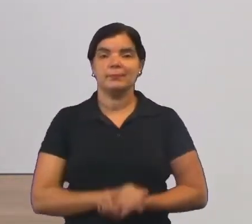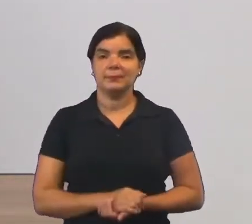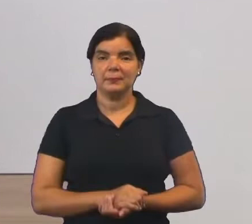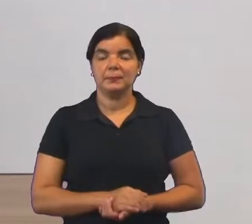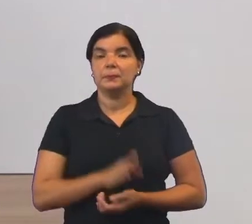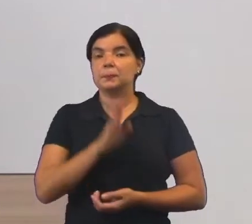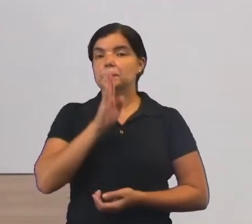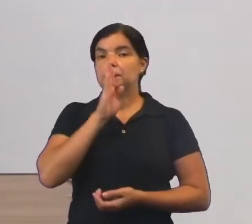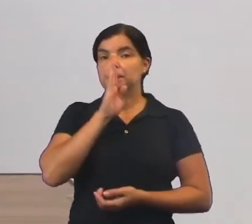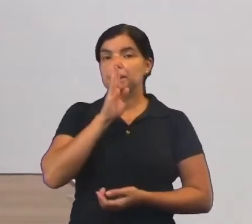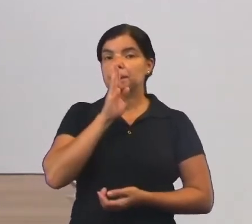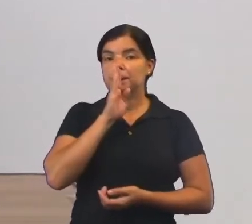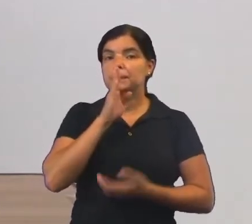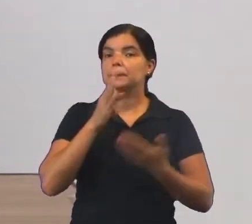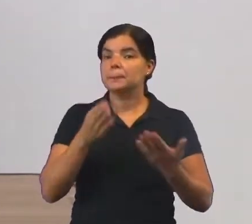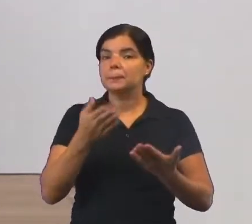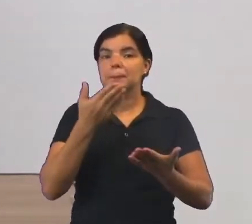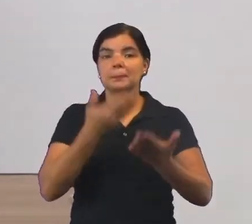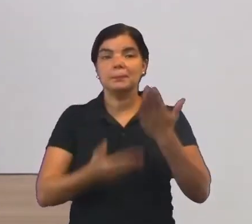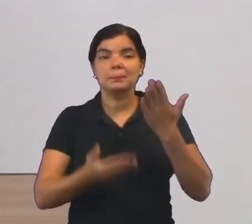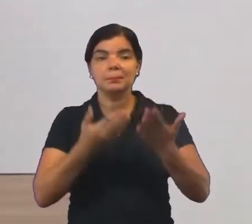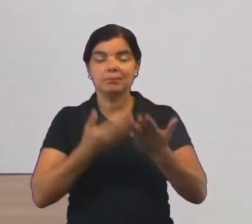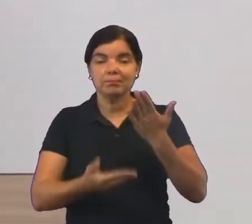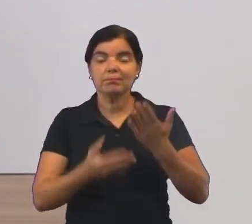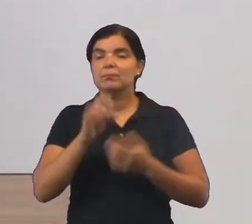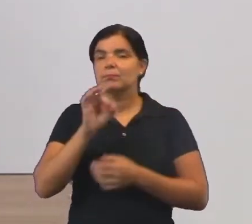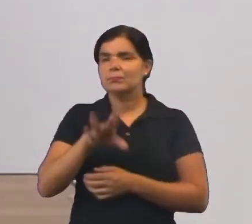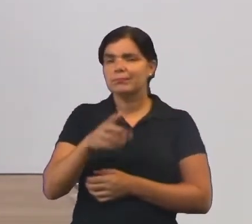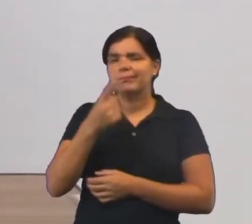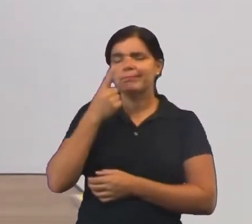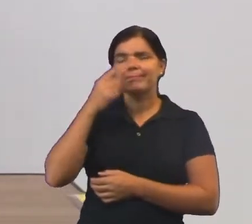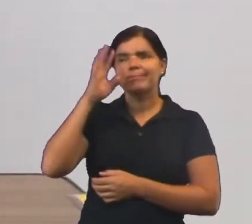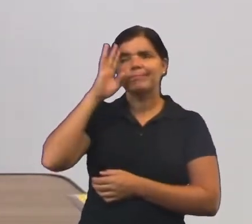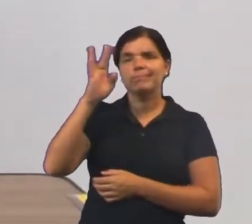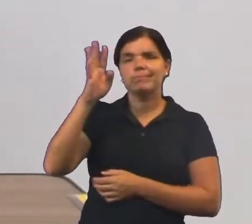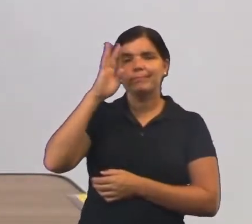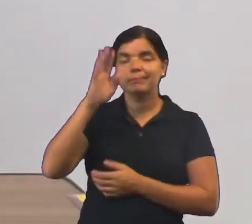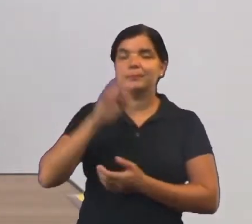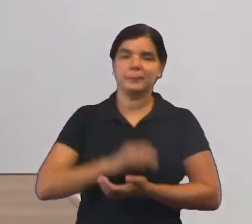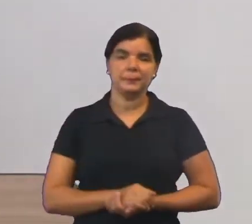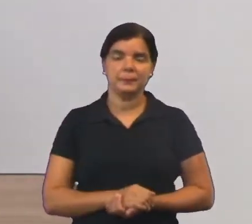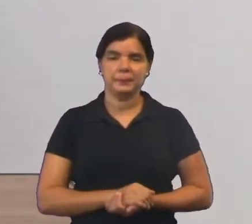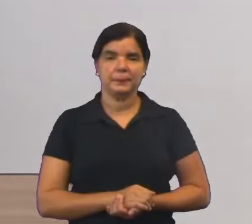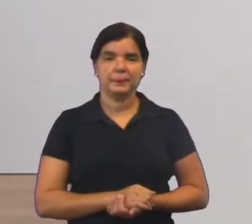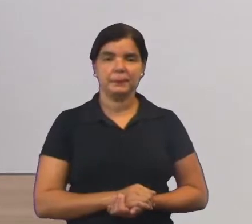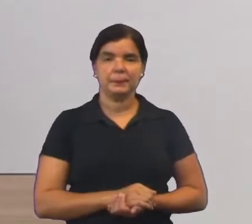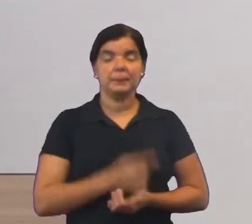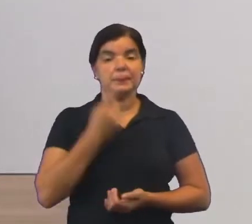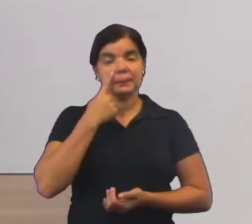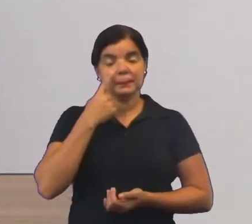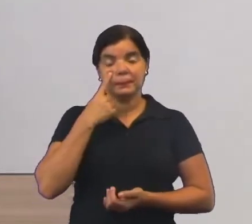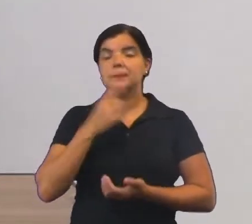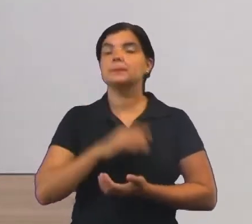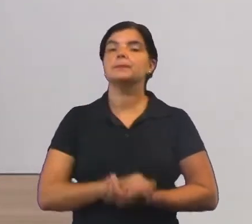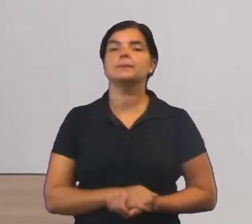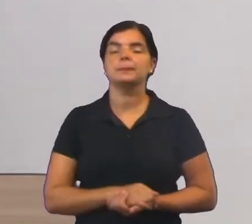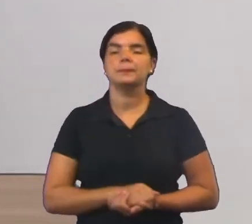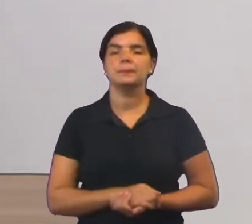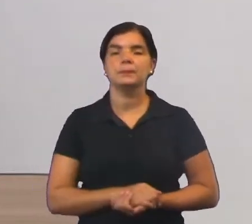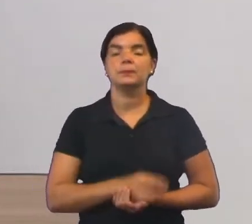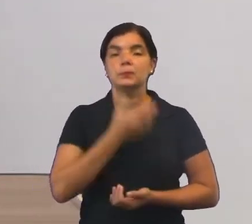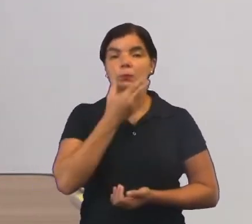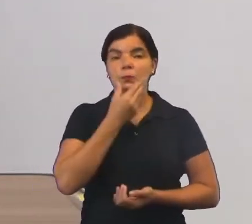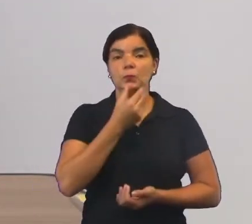ficou mudo, né? Ele perdeu, ele ficou ali só imaginando. Então, vamos voltar aqui para as alternativas.